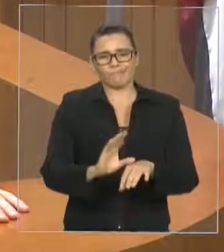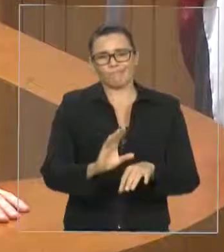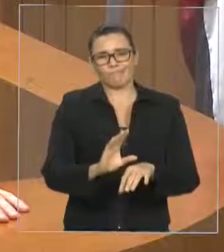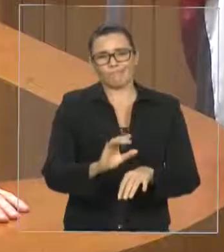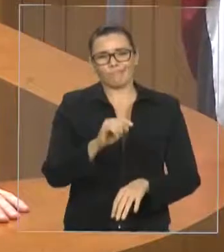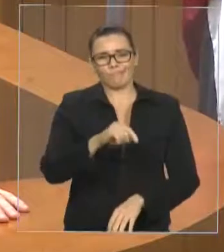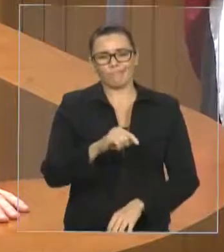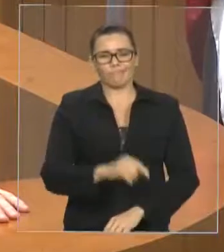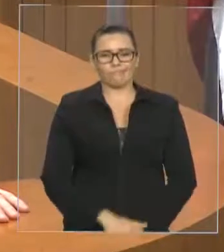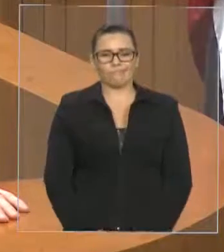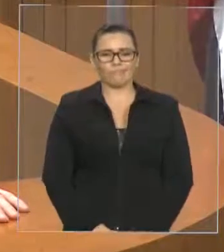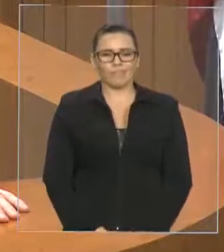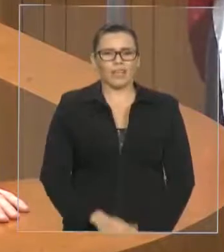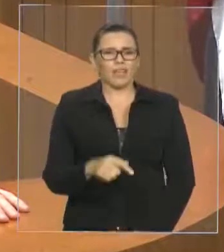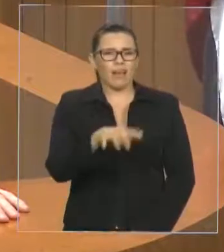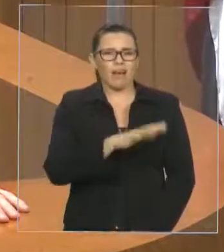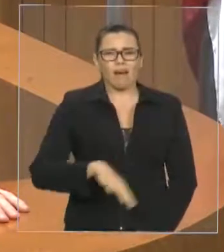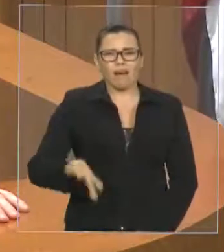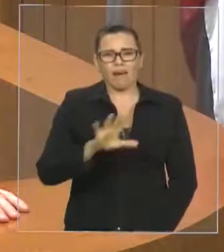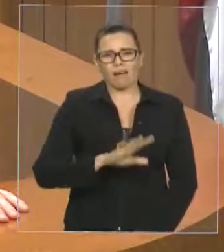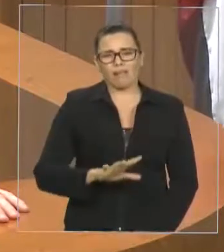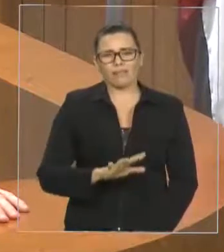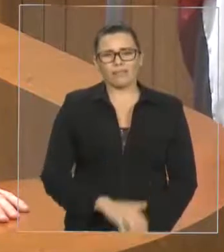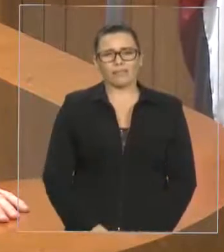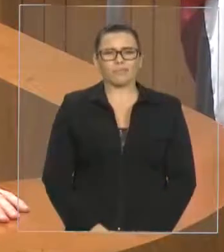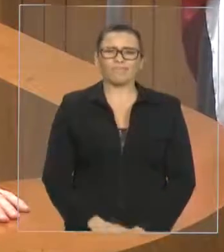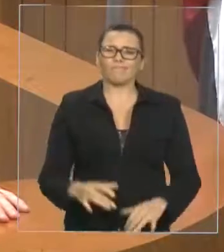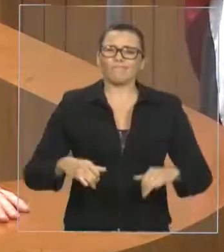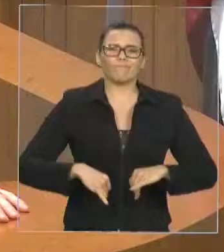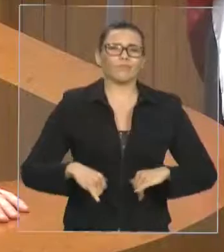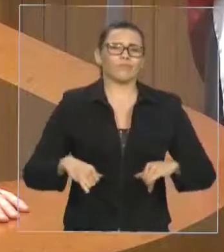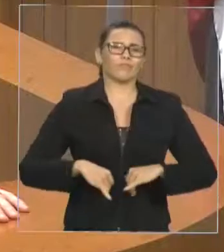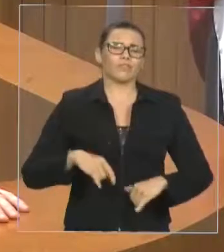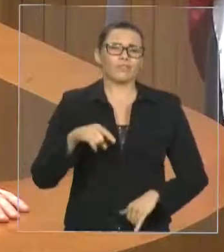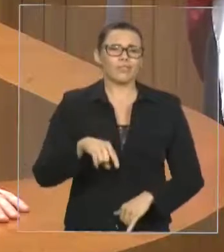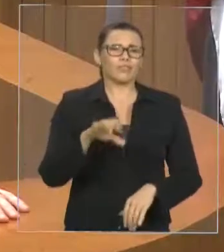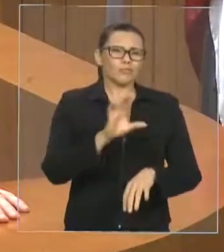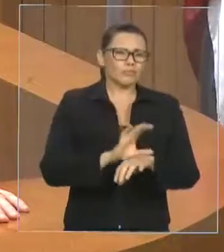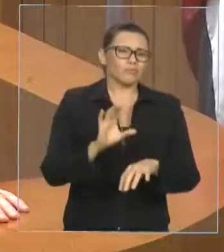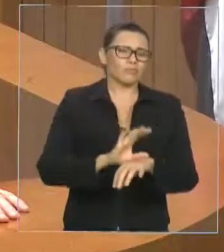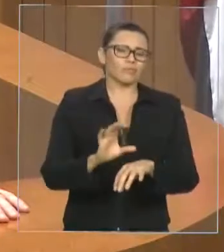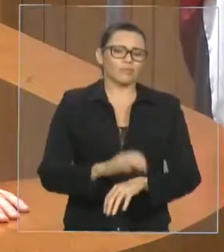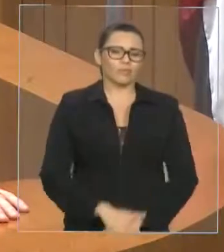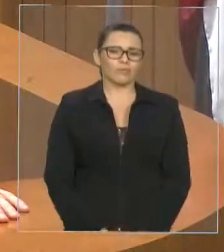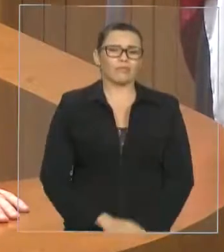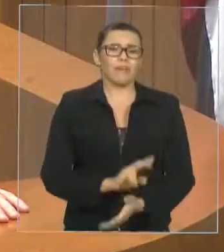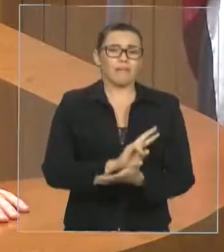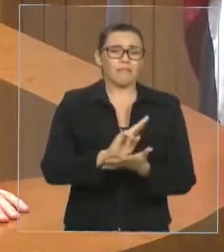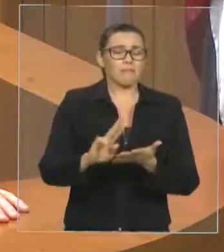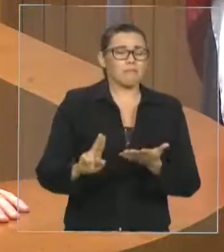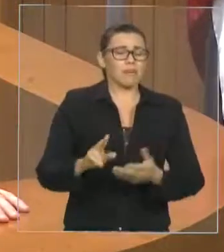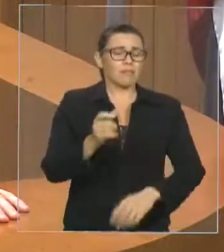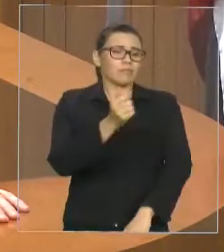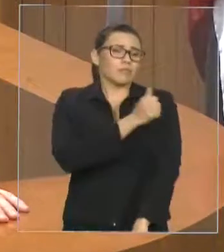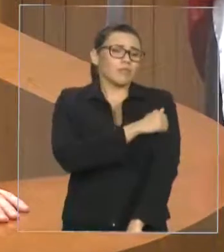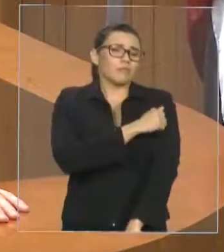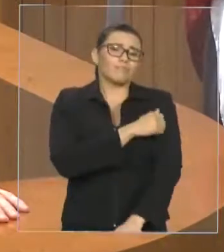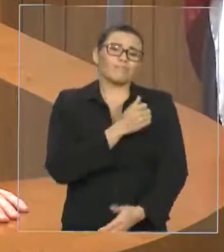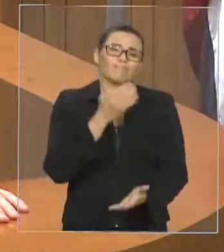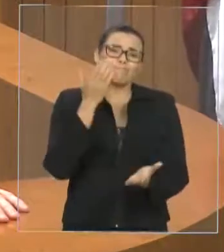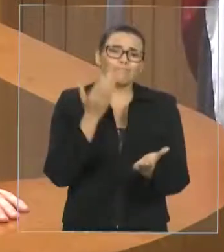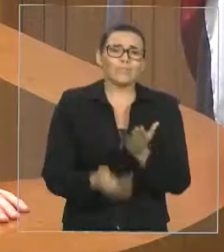diversas áreas primeiro porque vários estudantes deixaram de ter a oportunidade